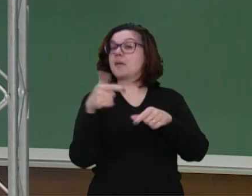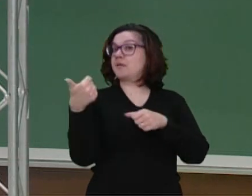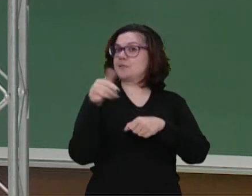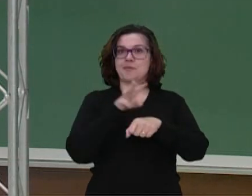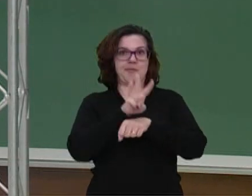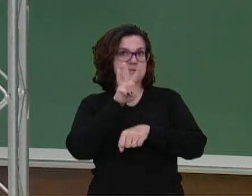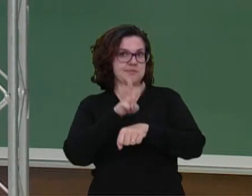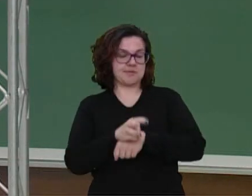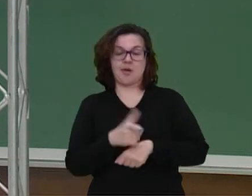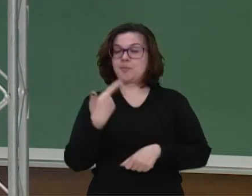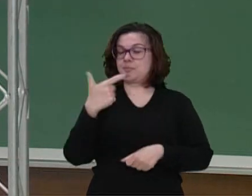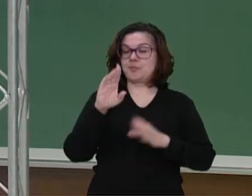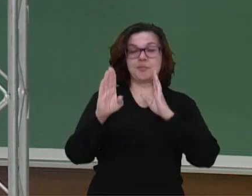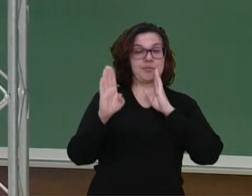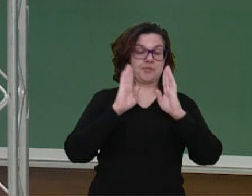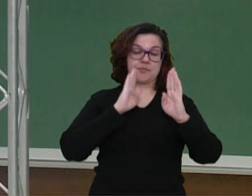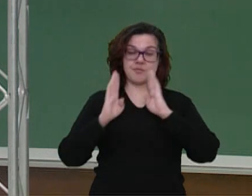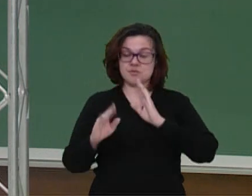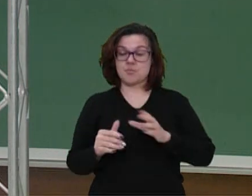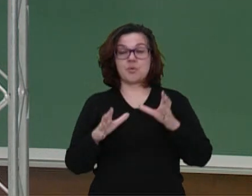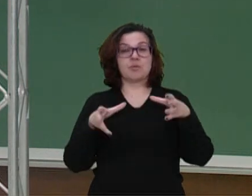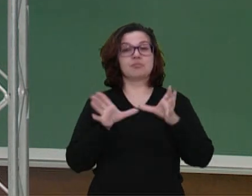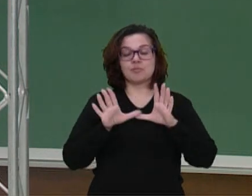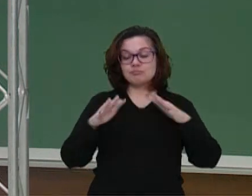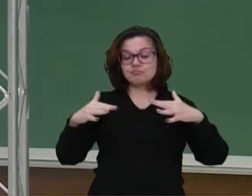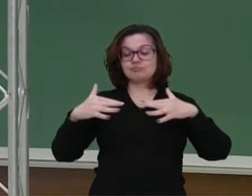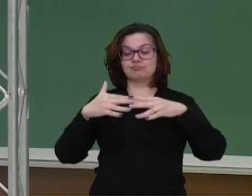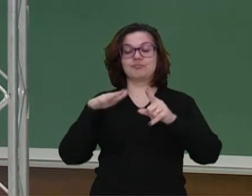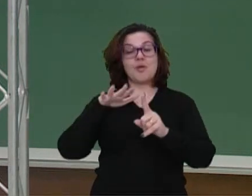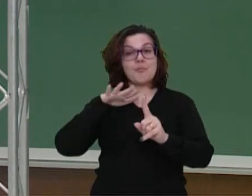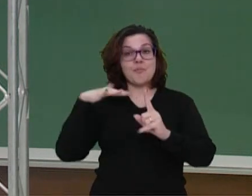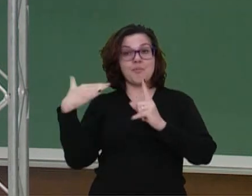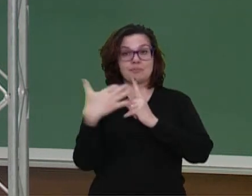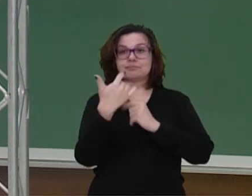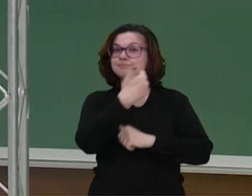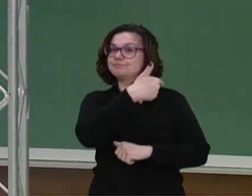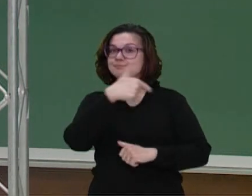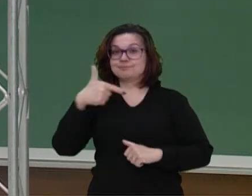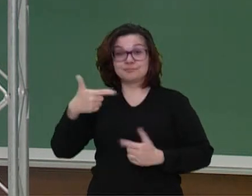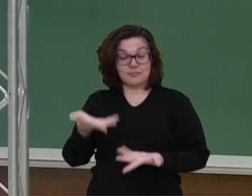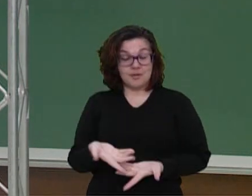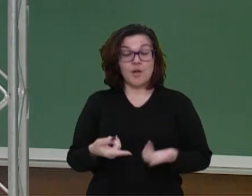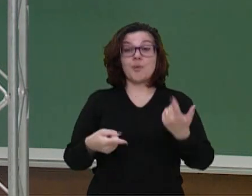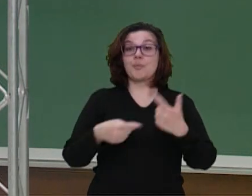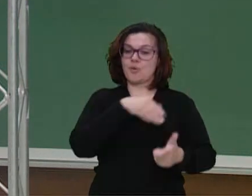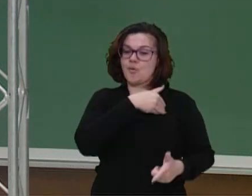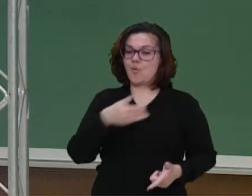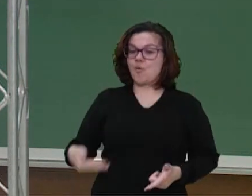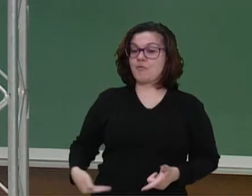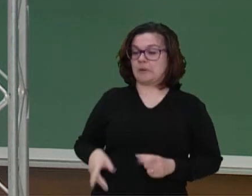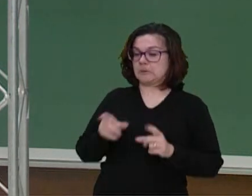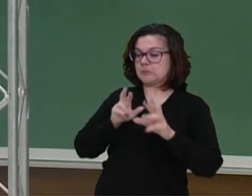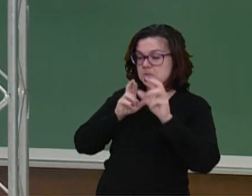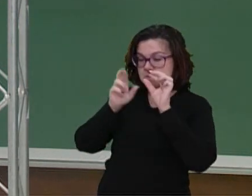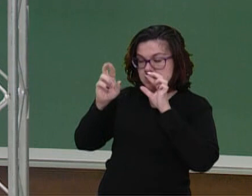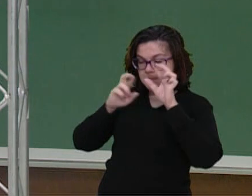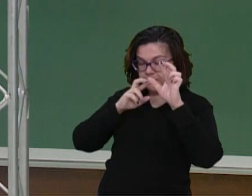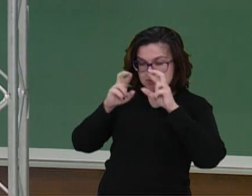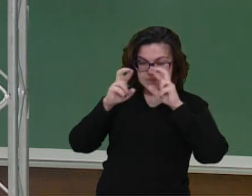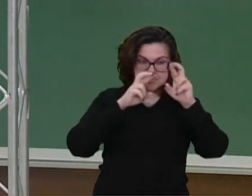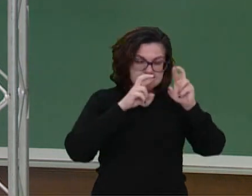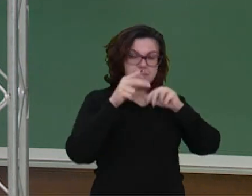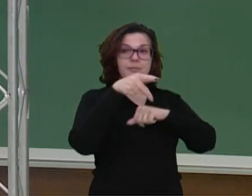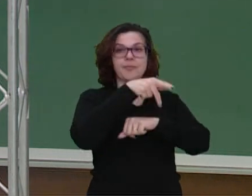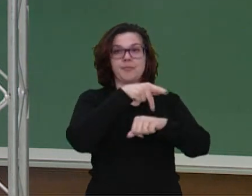WhatsApp, por exemplo, e Facebook. As redes sociais são redes criadas pelo governo e mantidas pelo governo para controle da